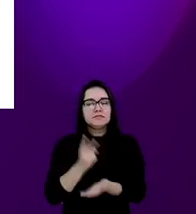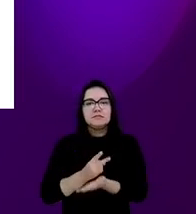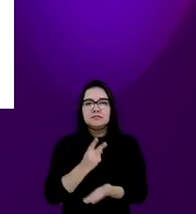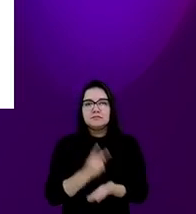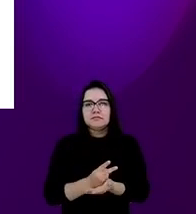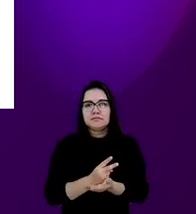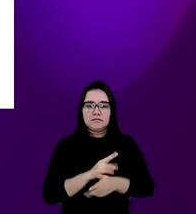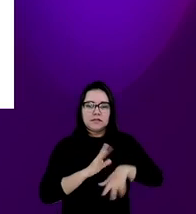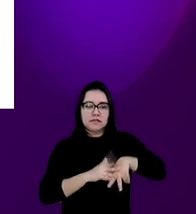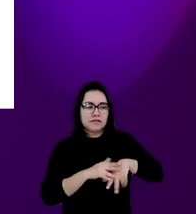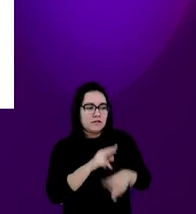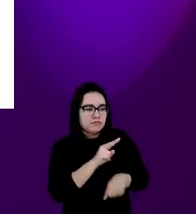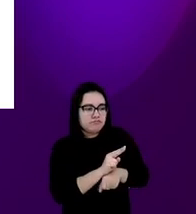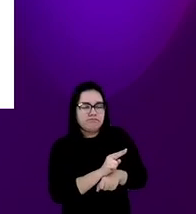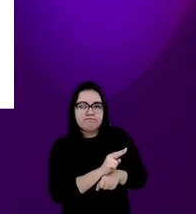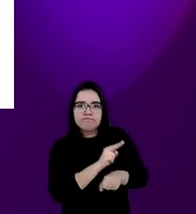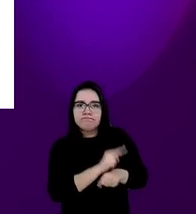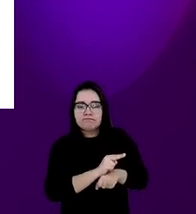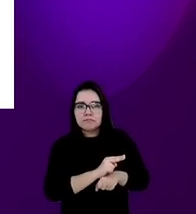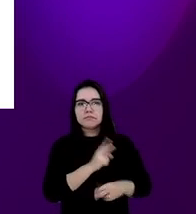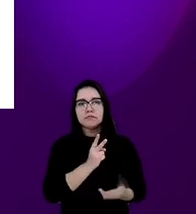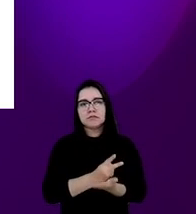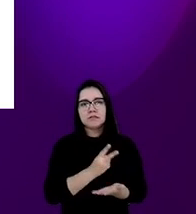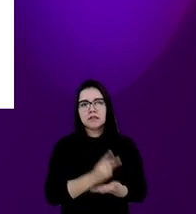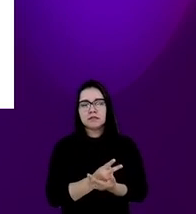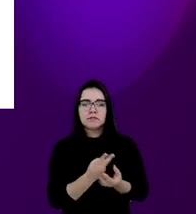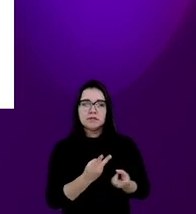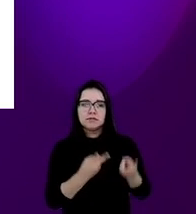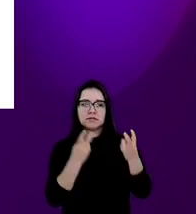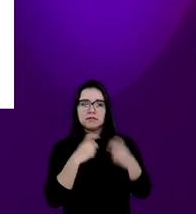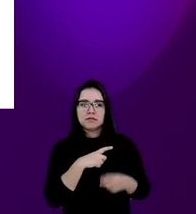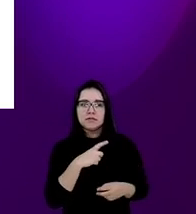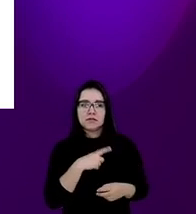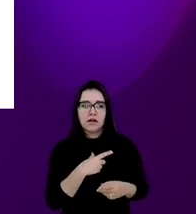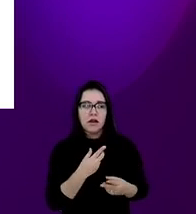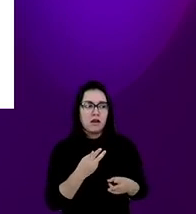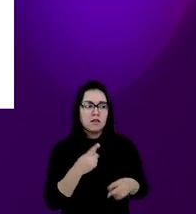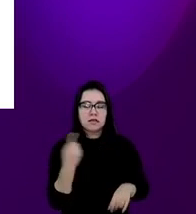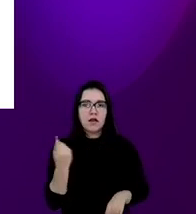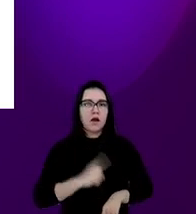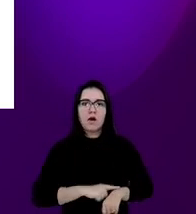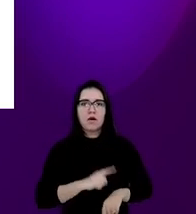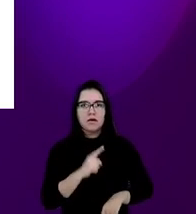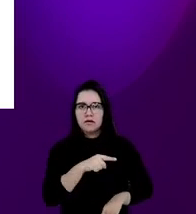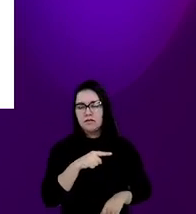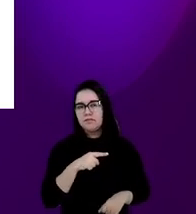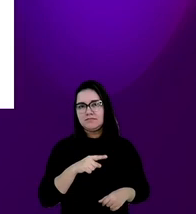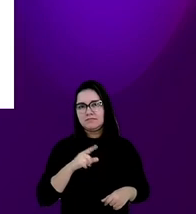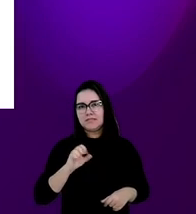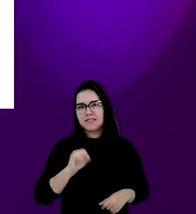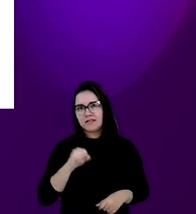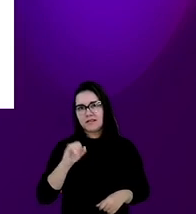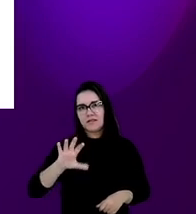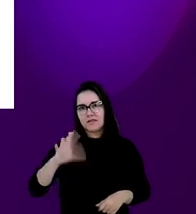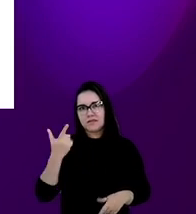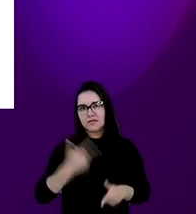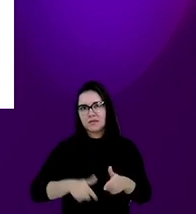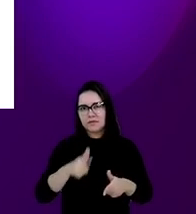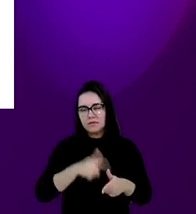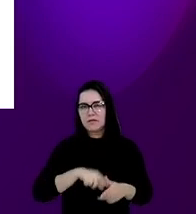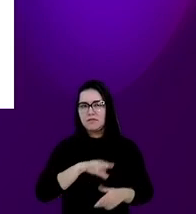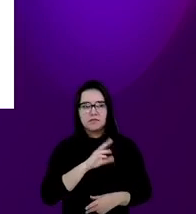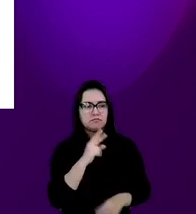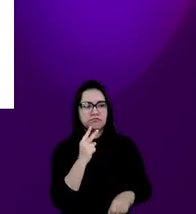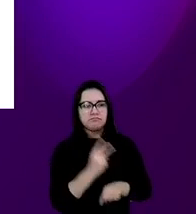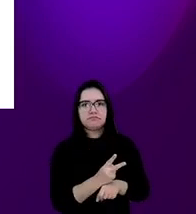monitorado para ter esta complicação rapidamente reconhecida. Coisas simples, como, por exemplo, a forma com que